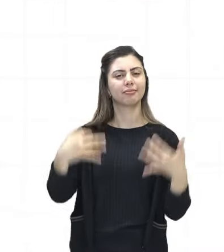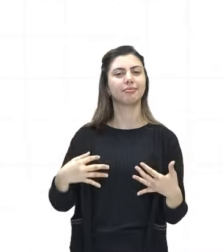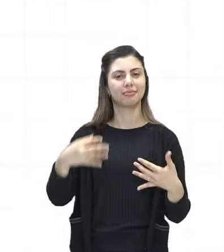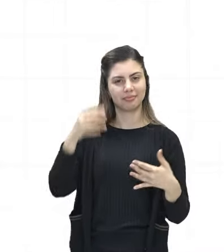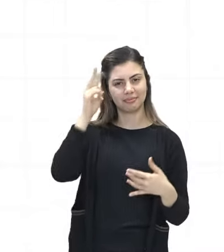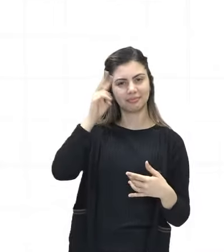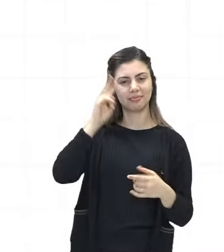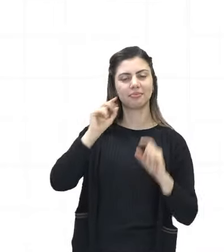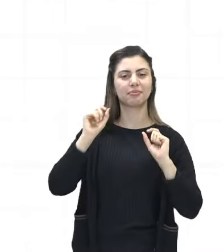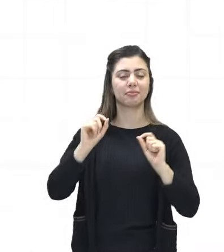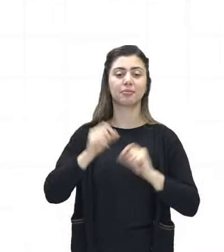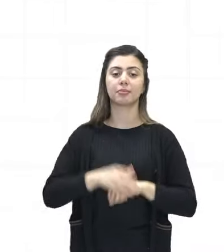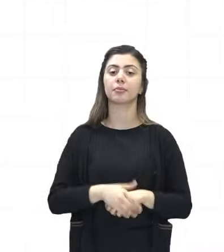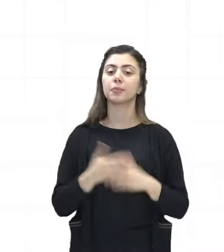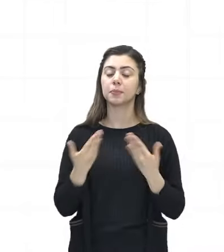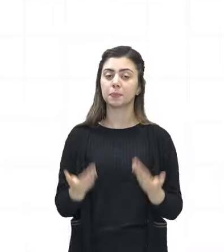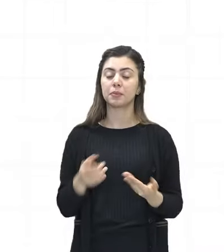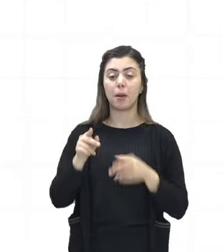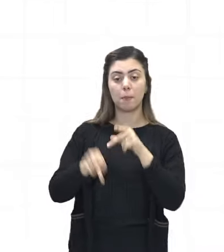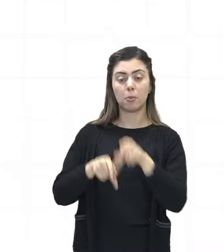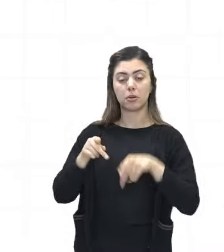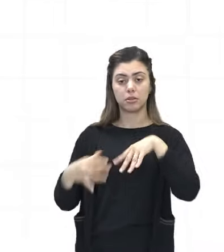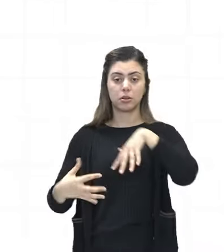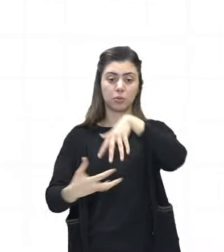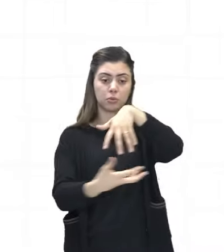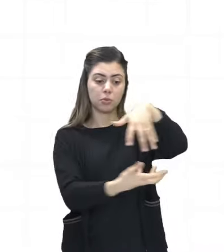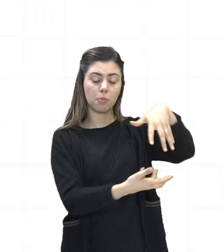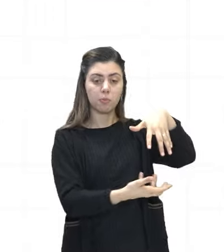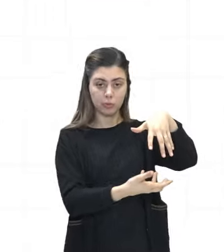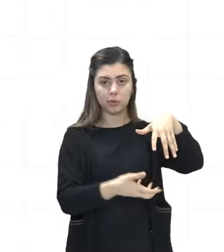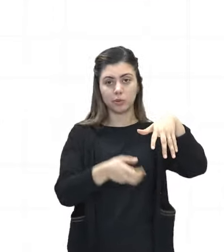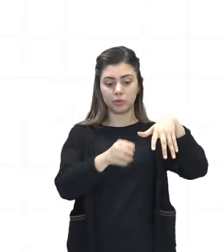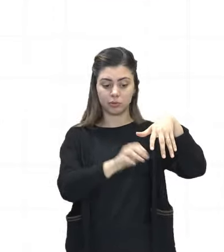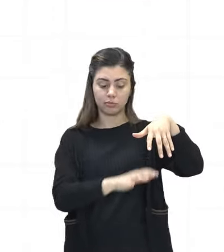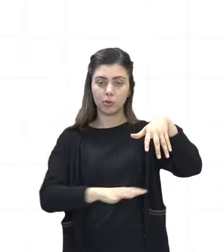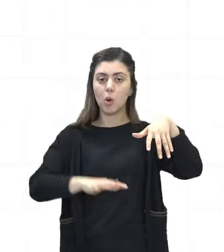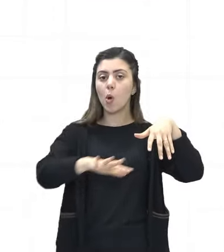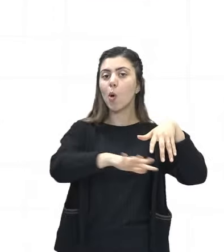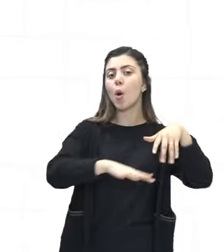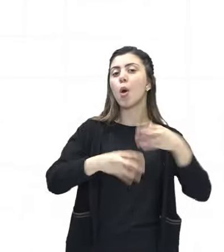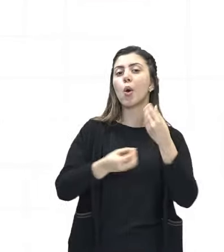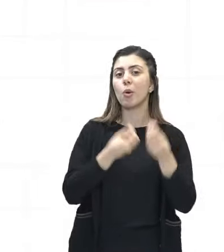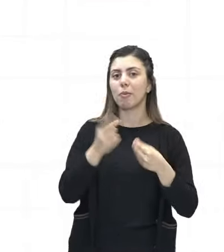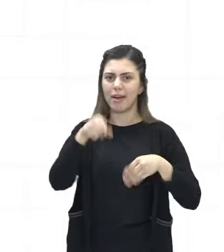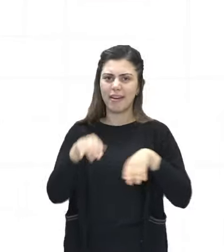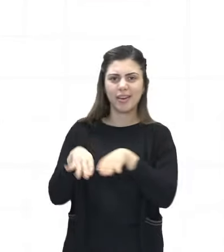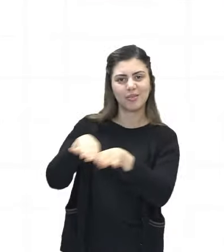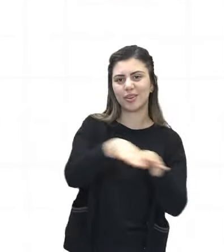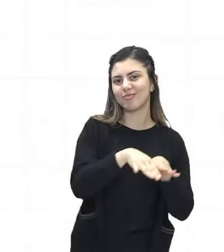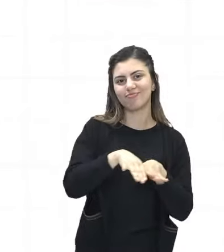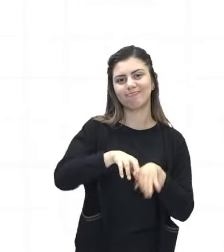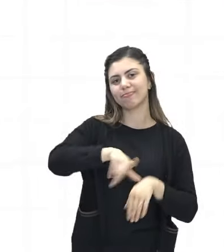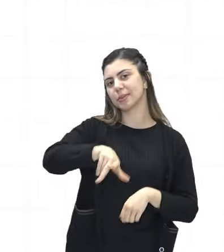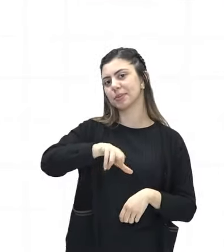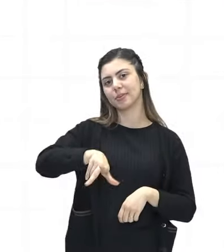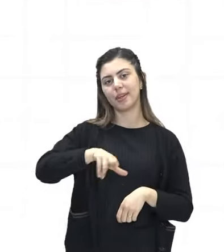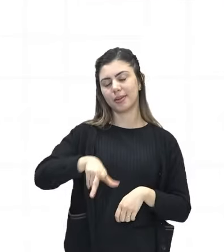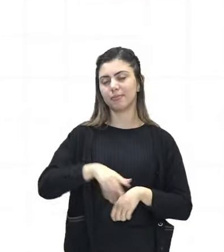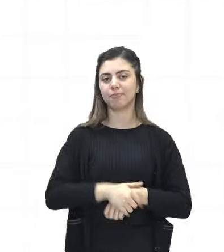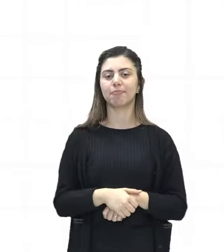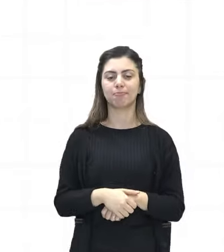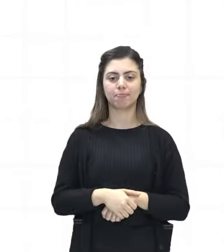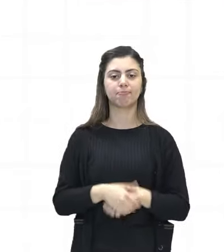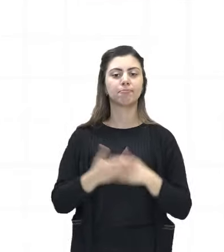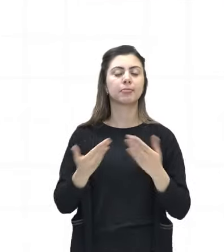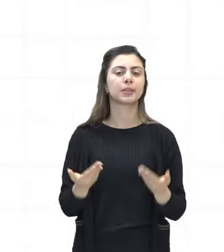pouco que a distribuição da população mundial sobre a superfície terrestre ela não é homogênea não é igual tá